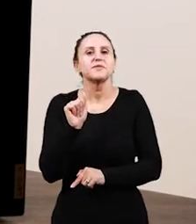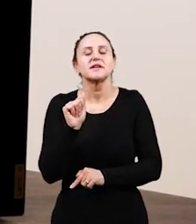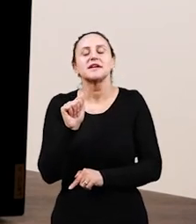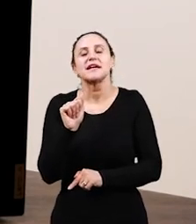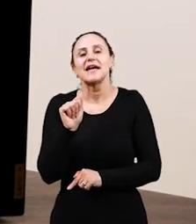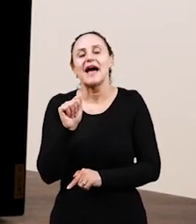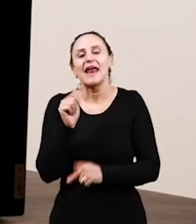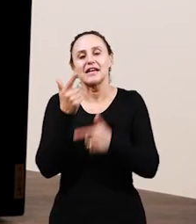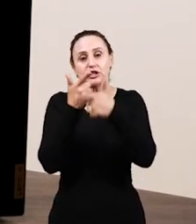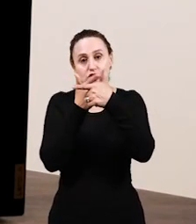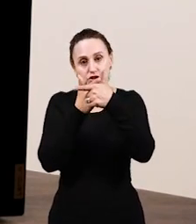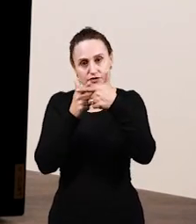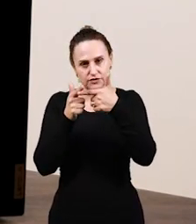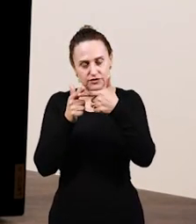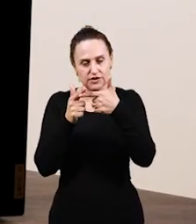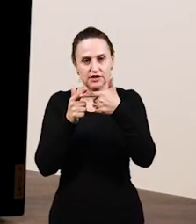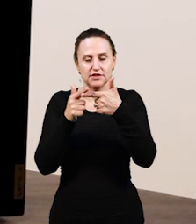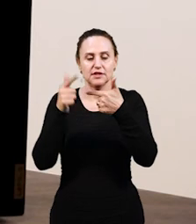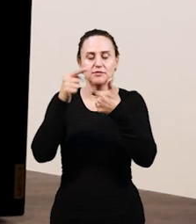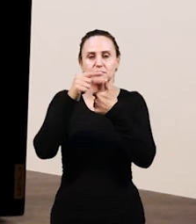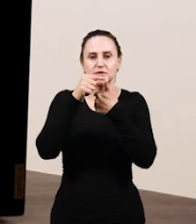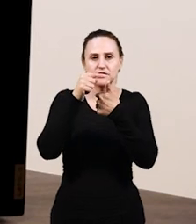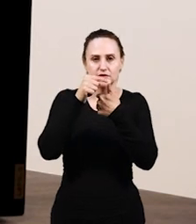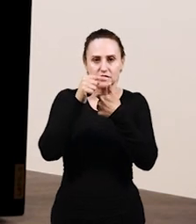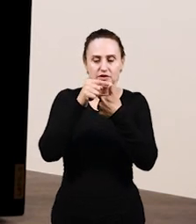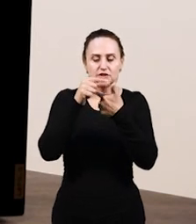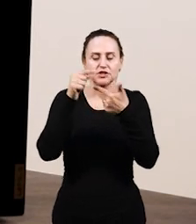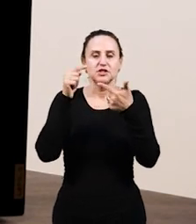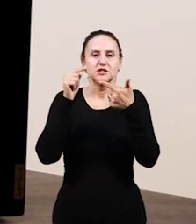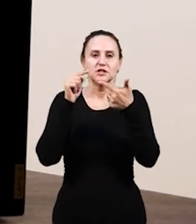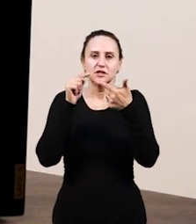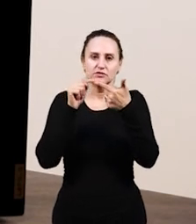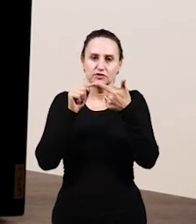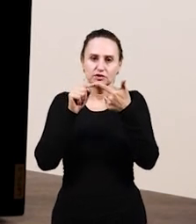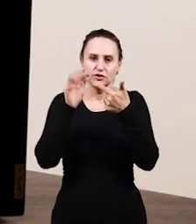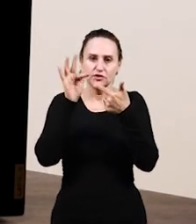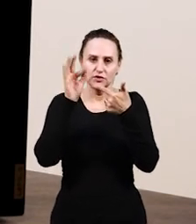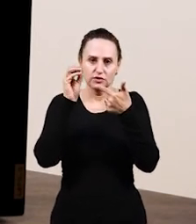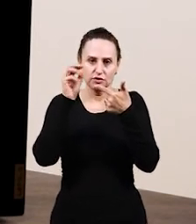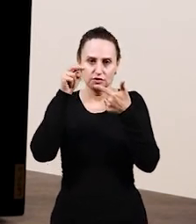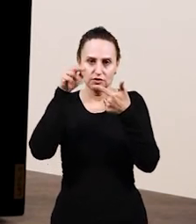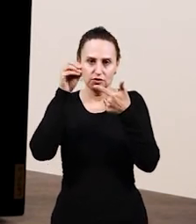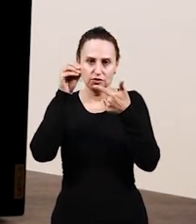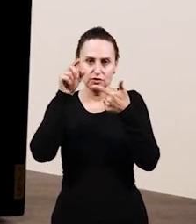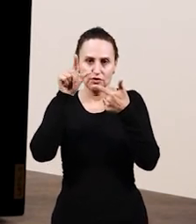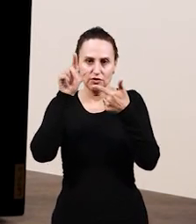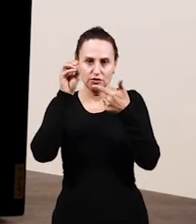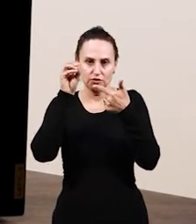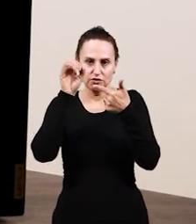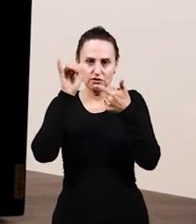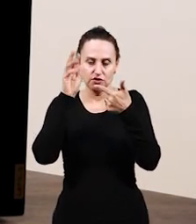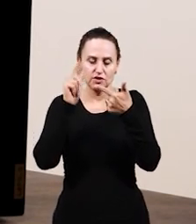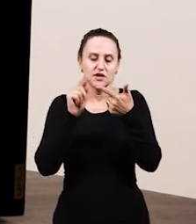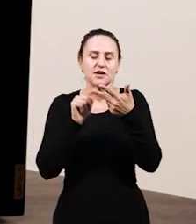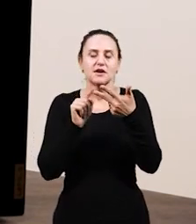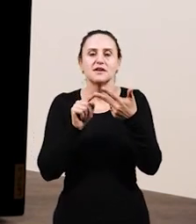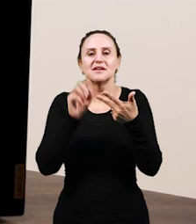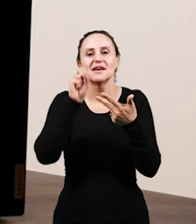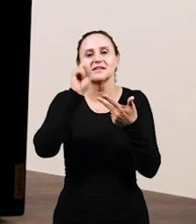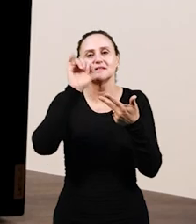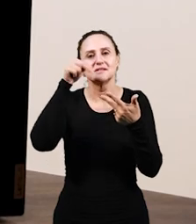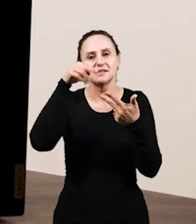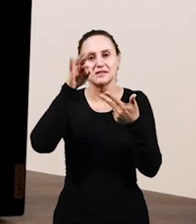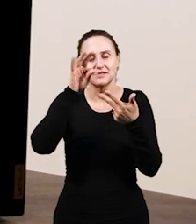divide em fonologia morfologia e sintaxe né ou seja da menor unidade significativa até a maior